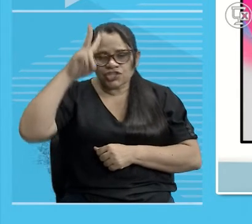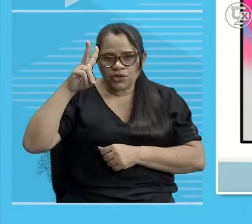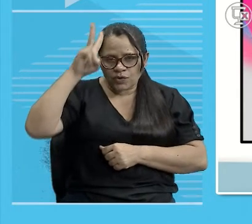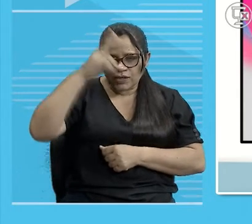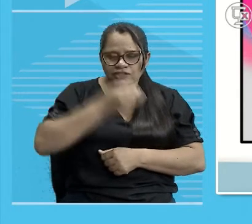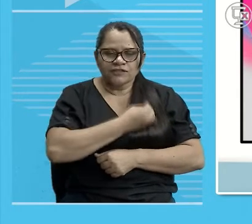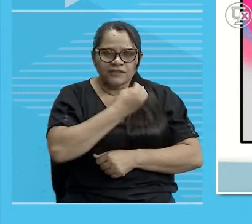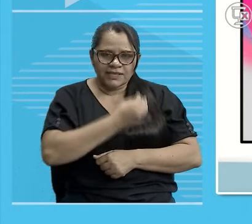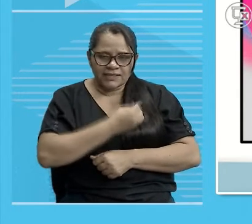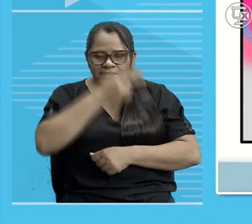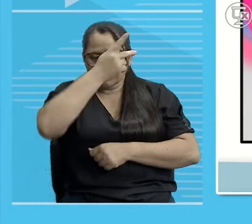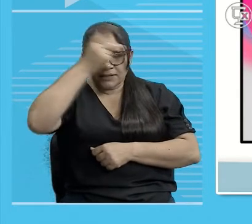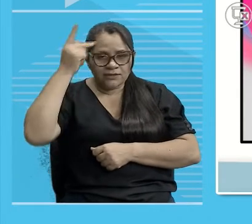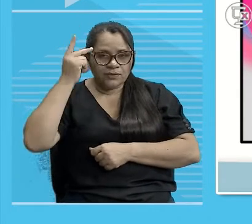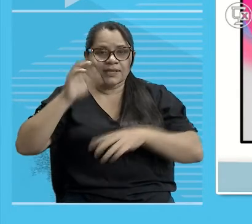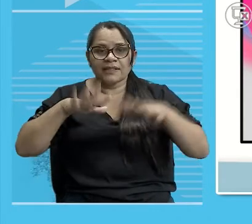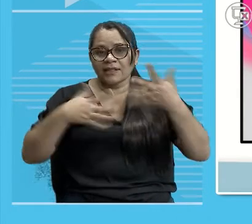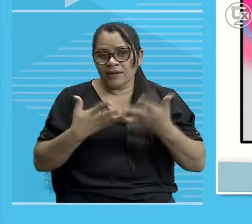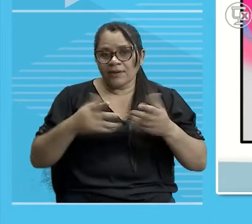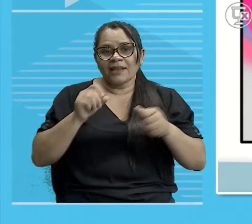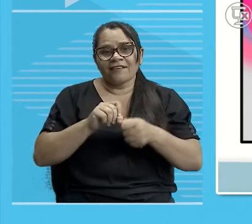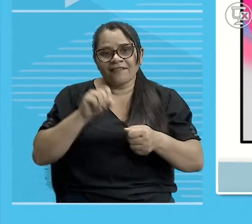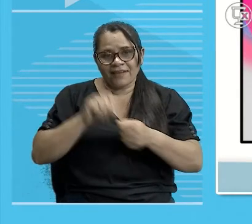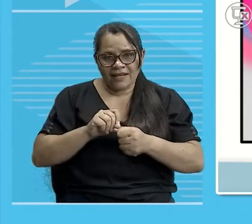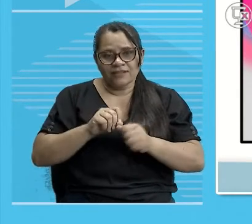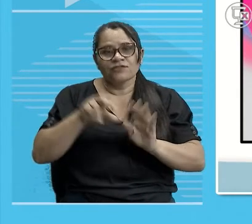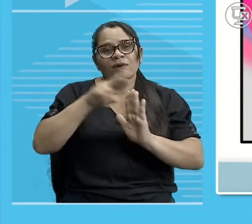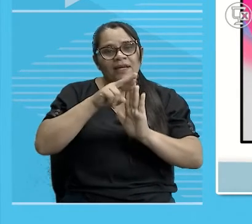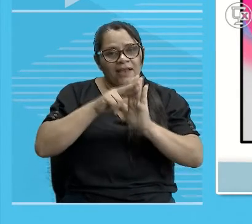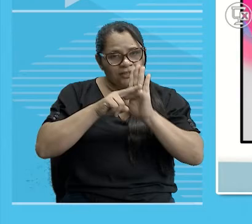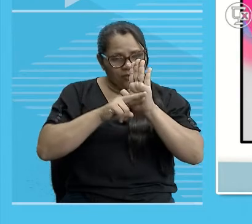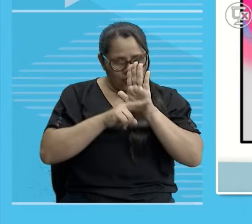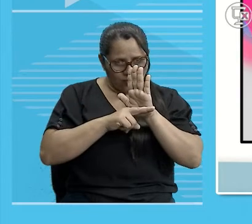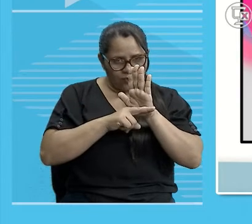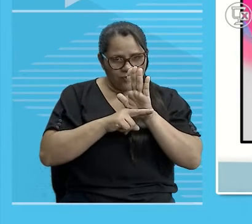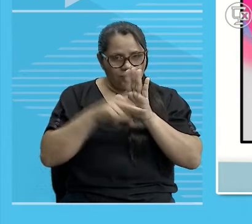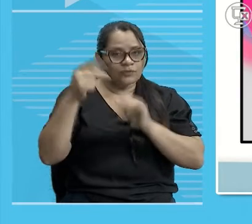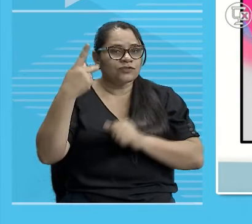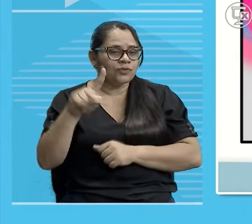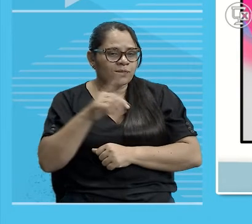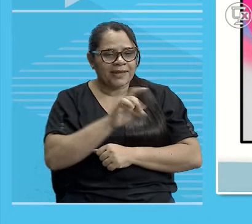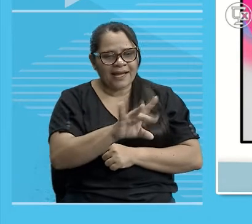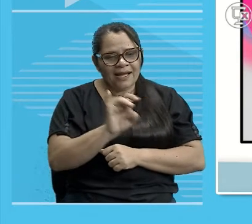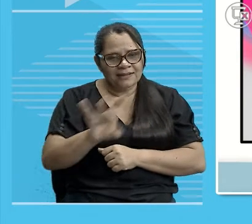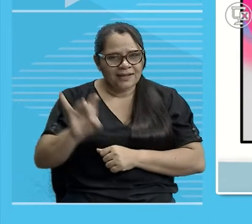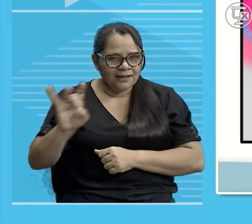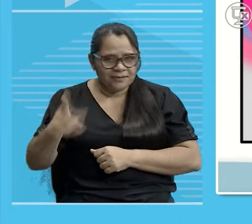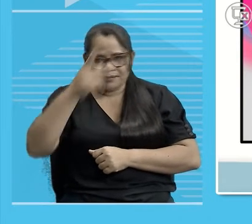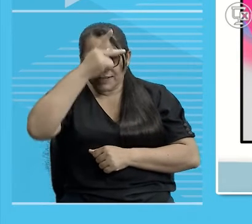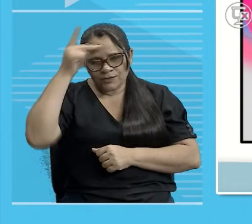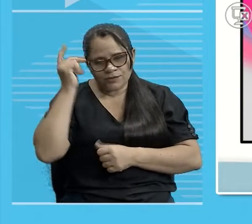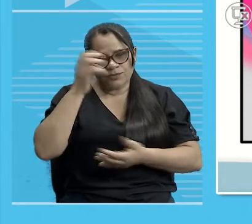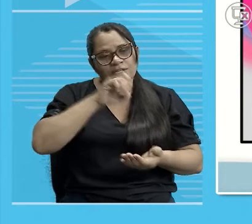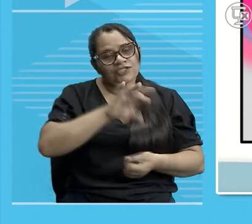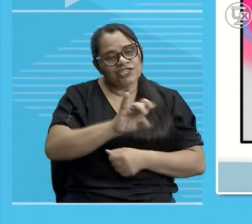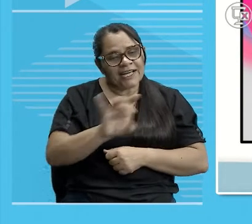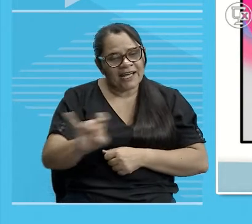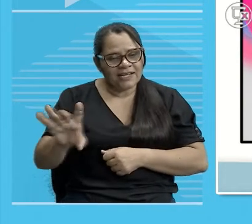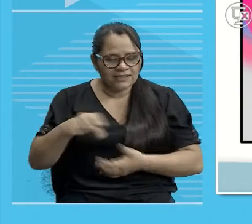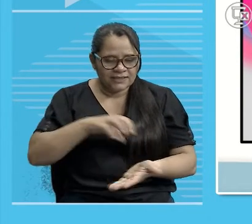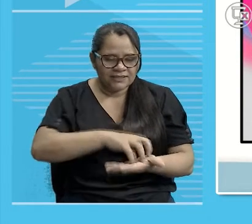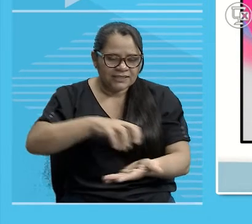ele vai fazer um relatório sobre as pessoas em cada setor e ele vai certo